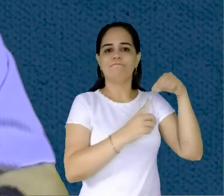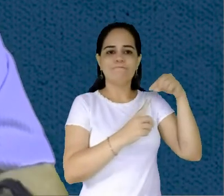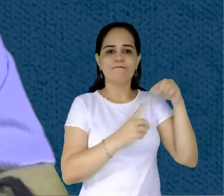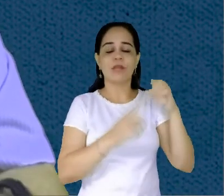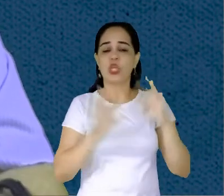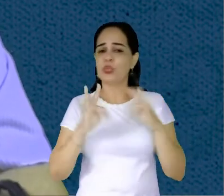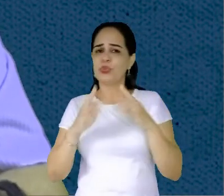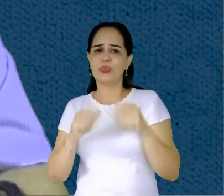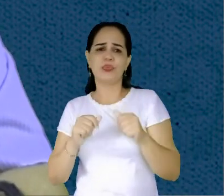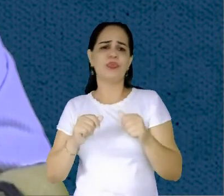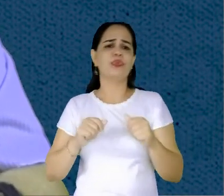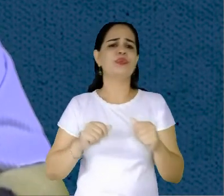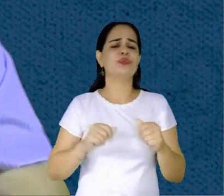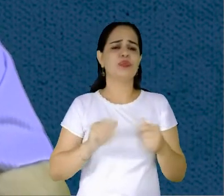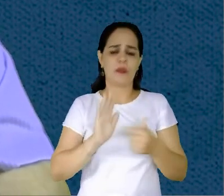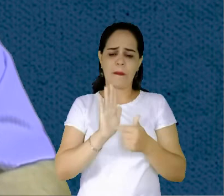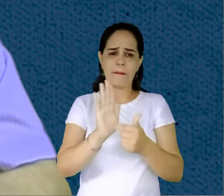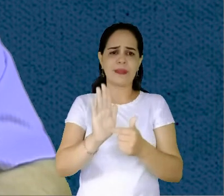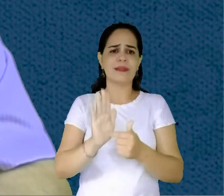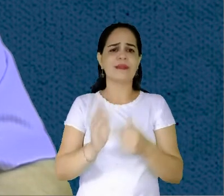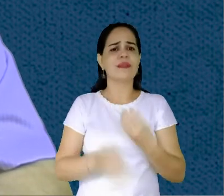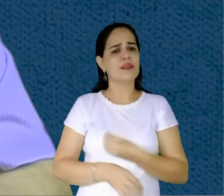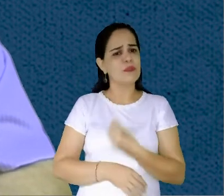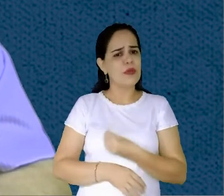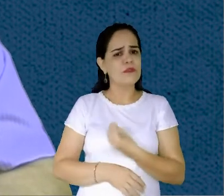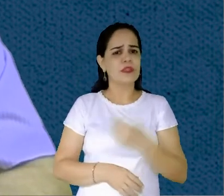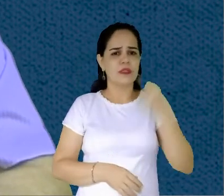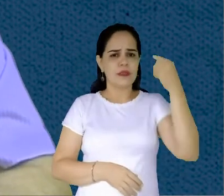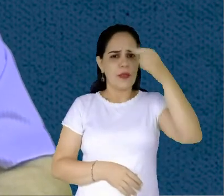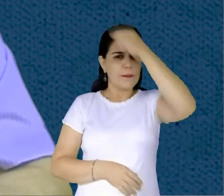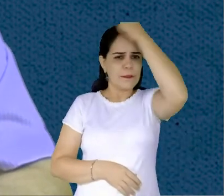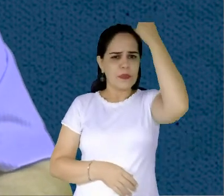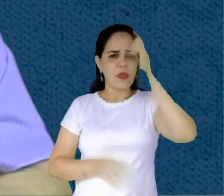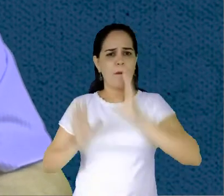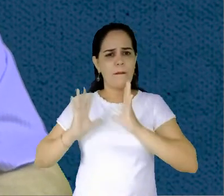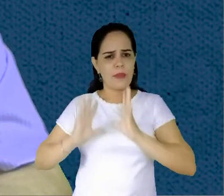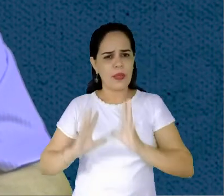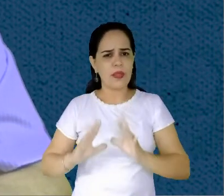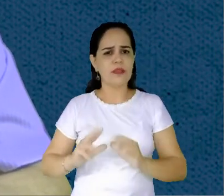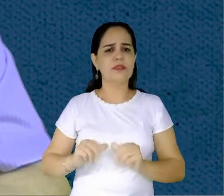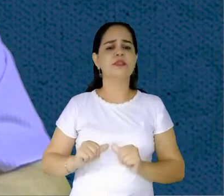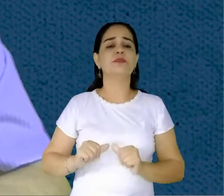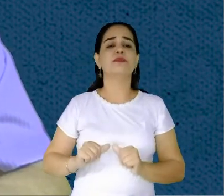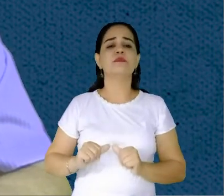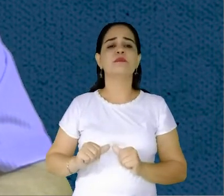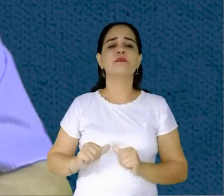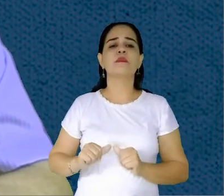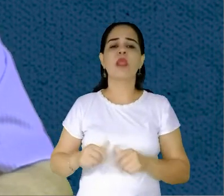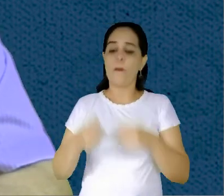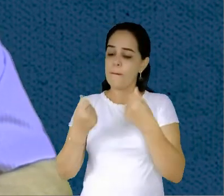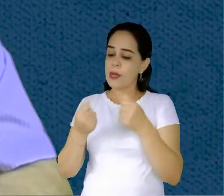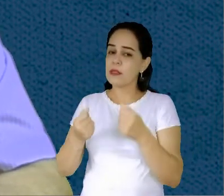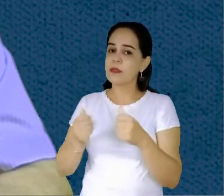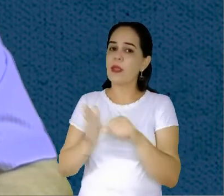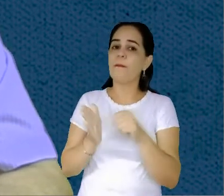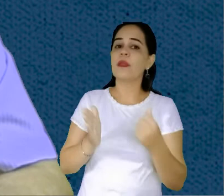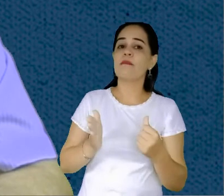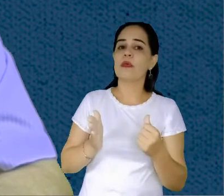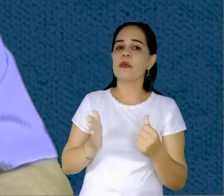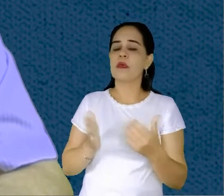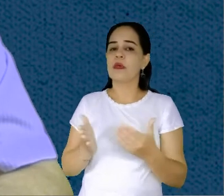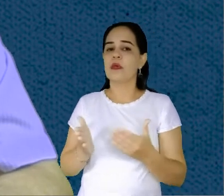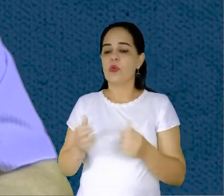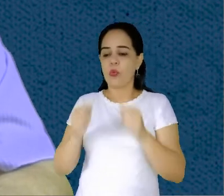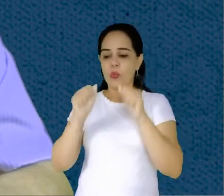santidade. Para comprovar a santidade, primeiro, como beatos, é necessário um milagre, e para comprovar